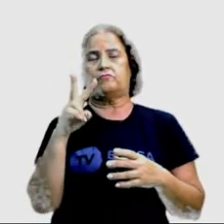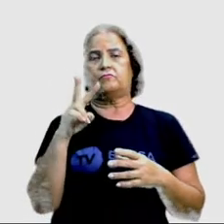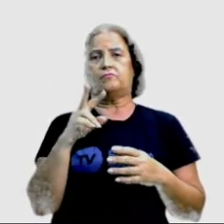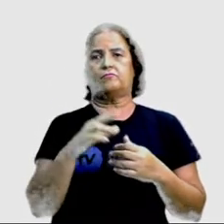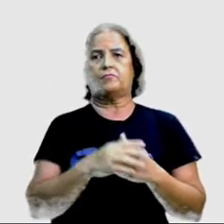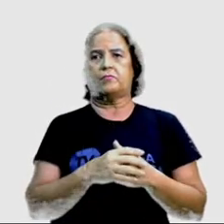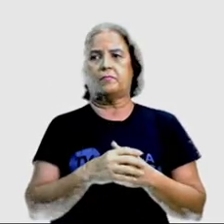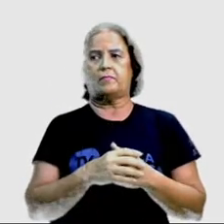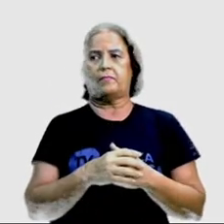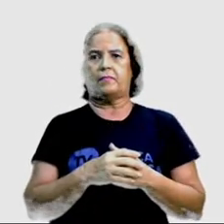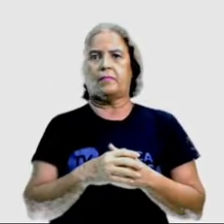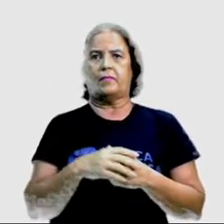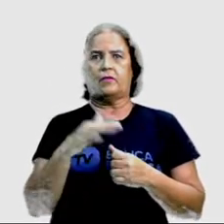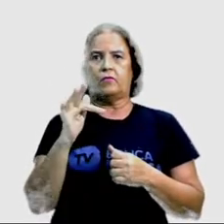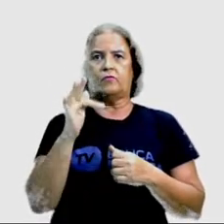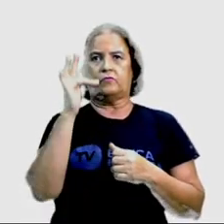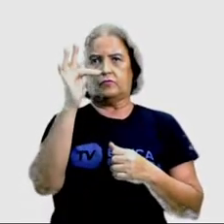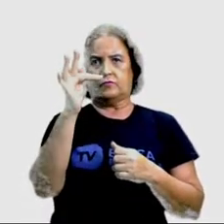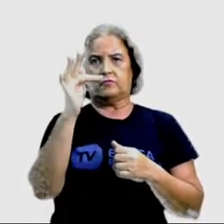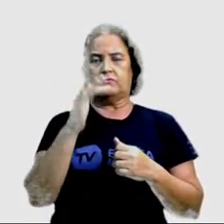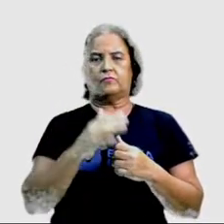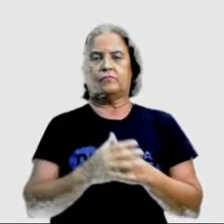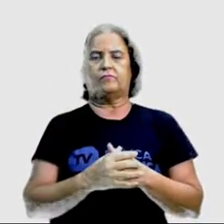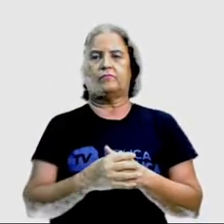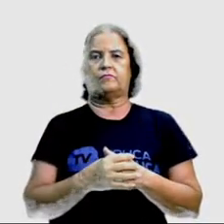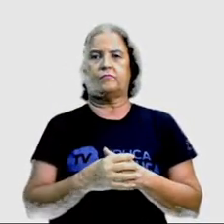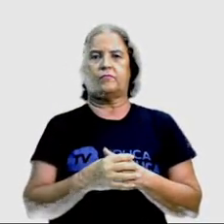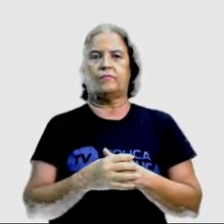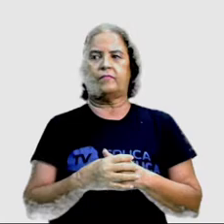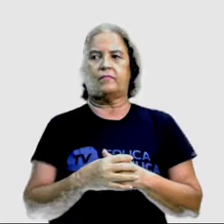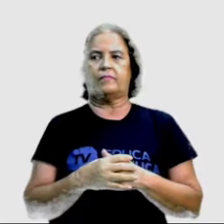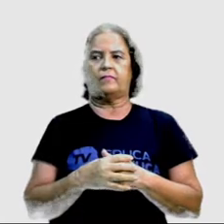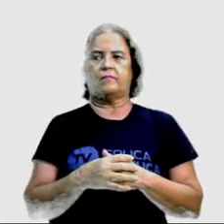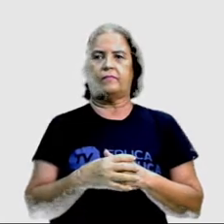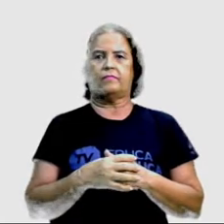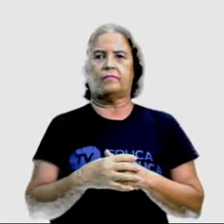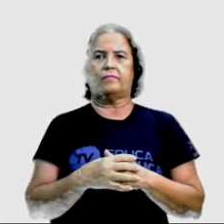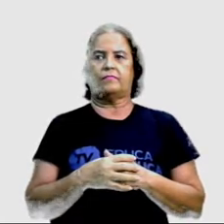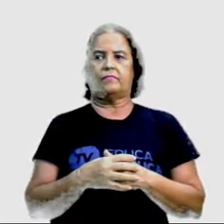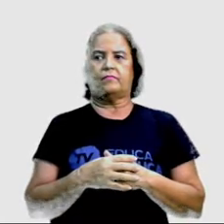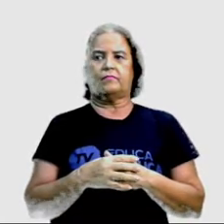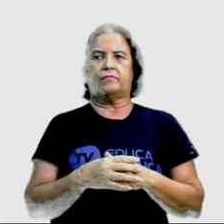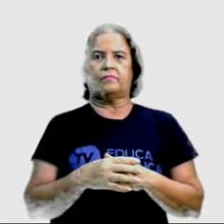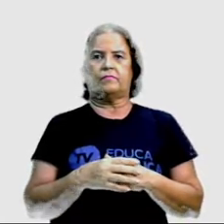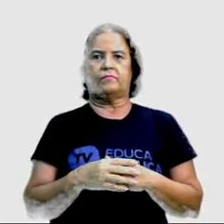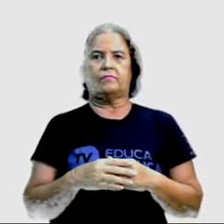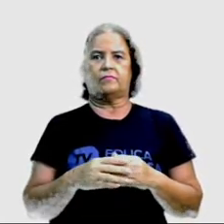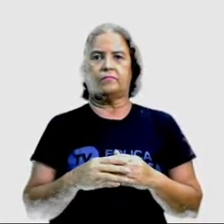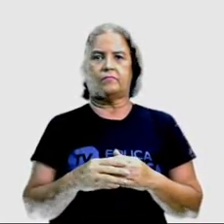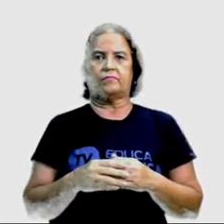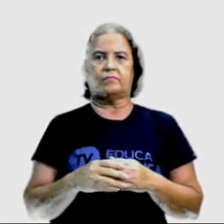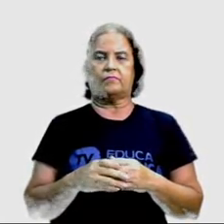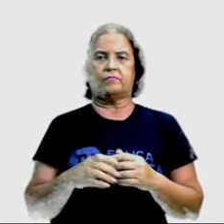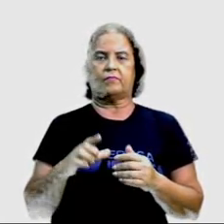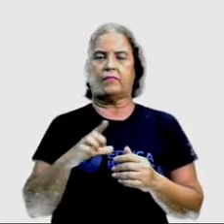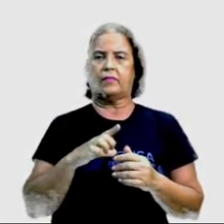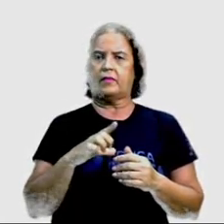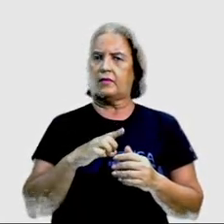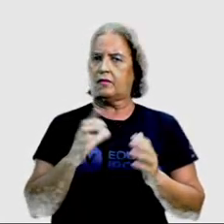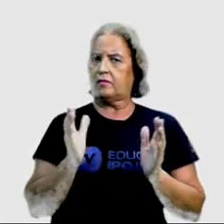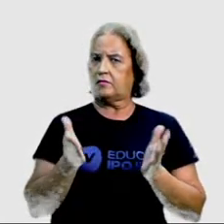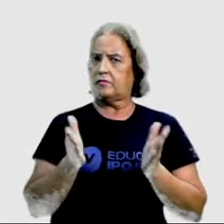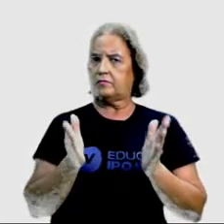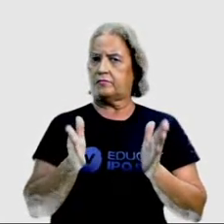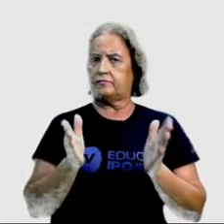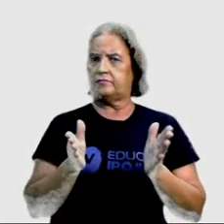está acabando. Okay, time is ticking away. O tempo está passando. Bora lá. Nós temos agora